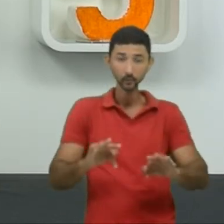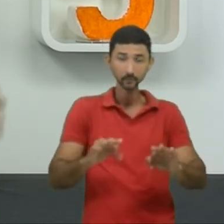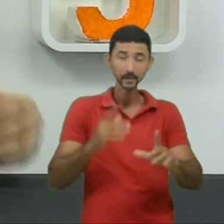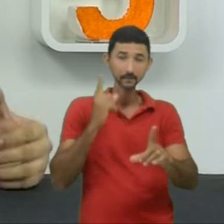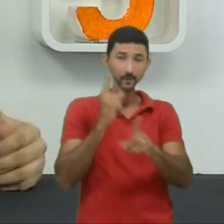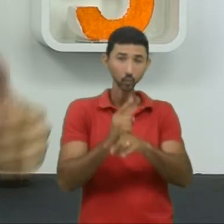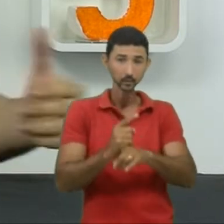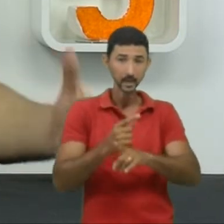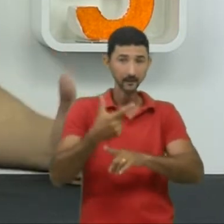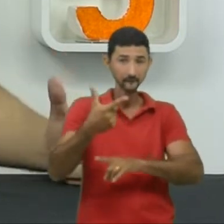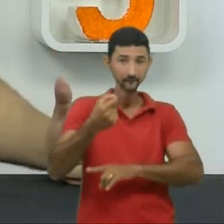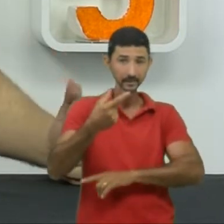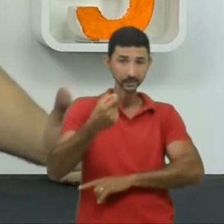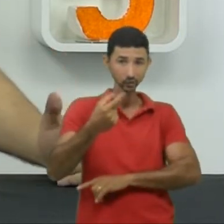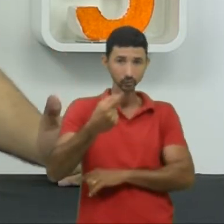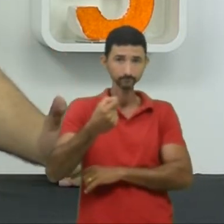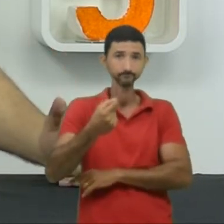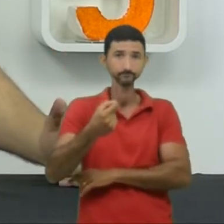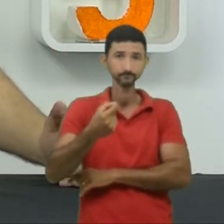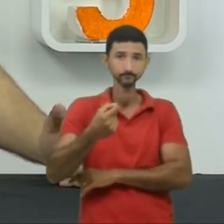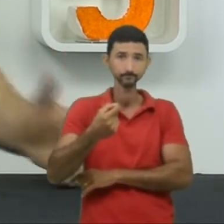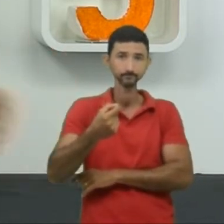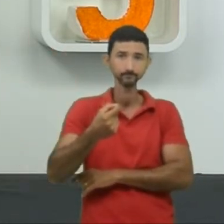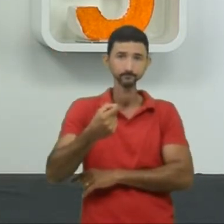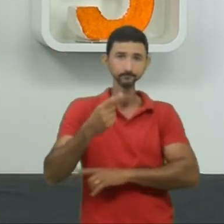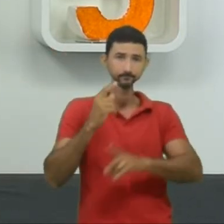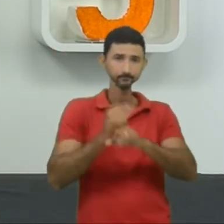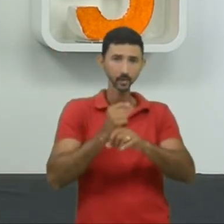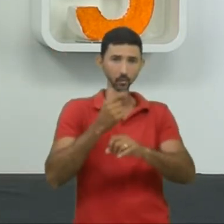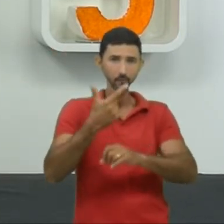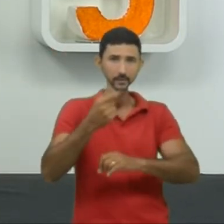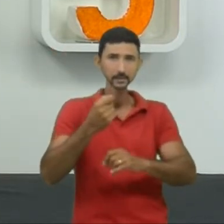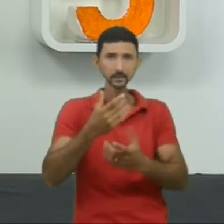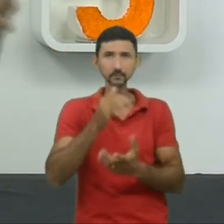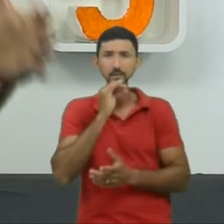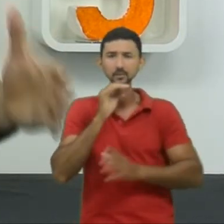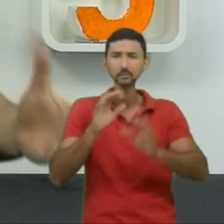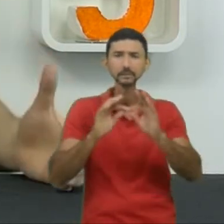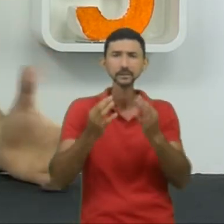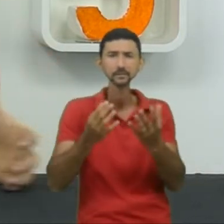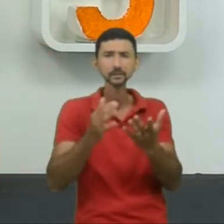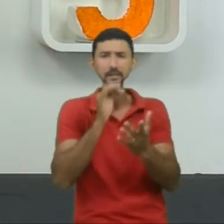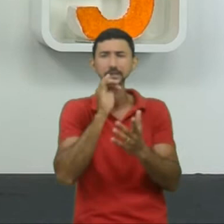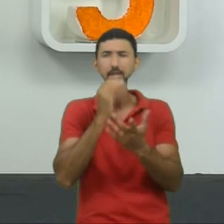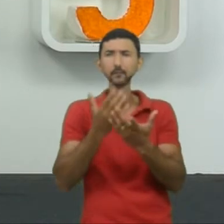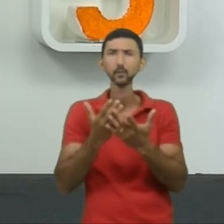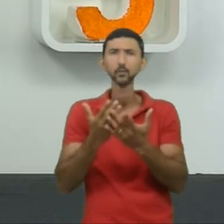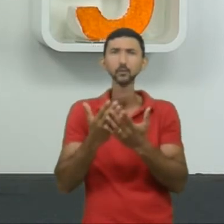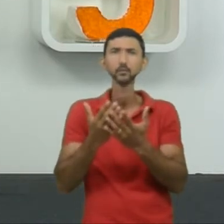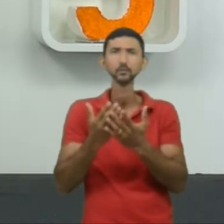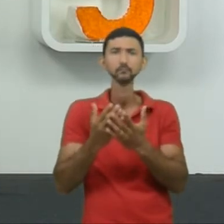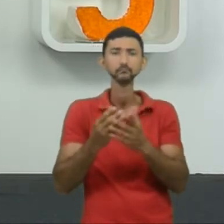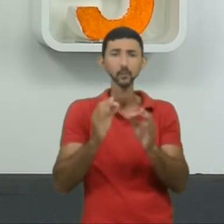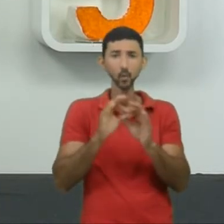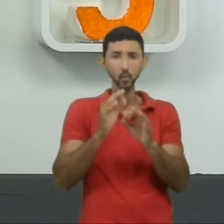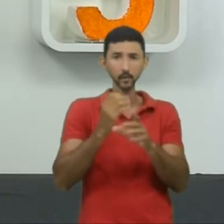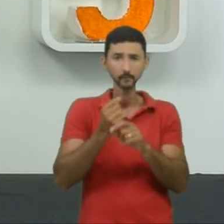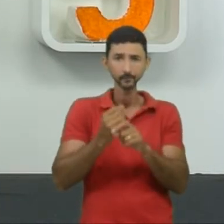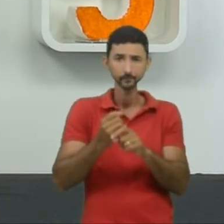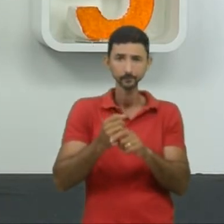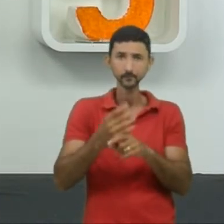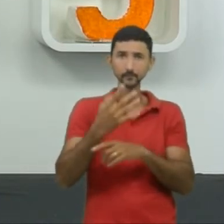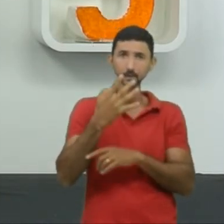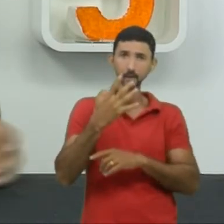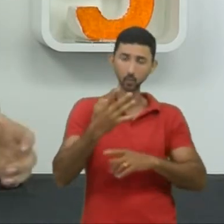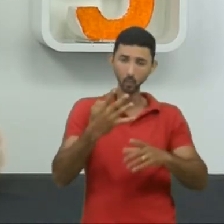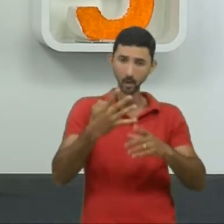valor 20. Eu vou encontrar o valor 20. Mas eu poderia ter feito simplesmente da seguinte maneira. Pega